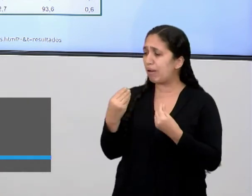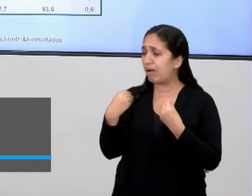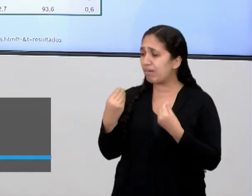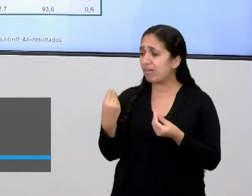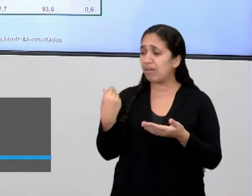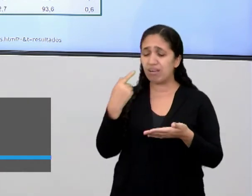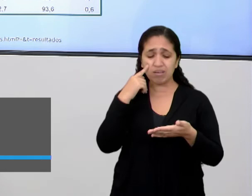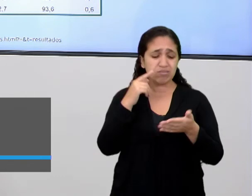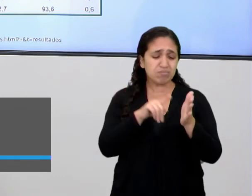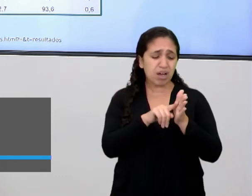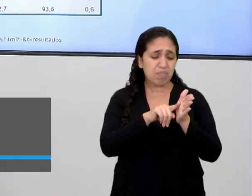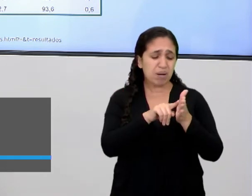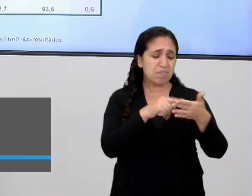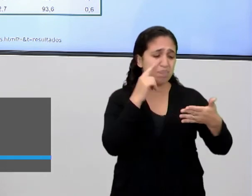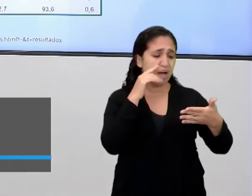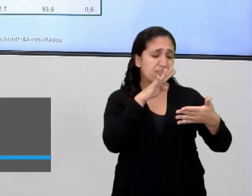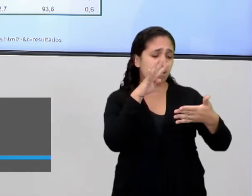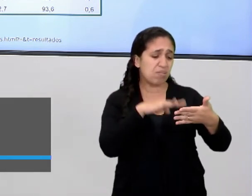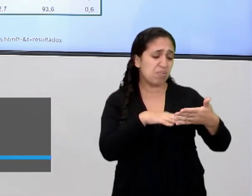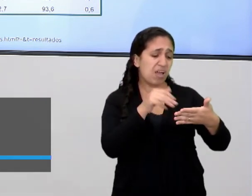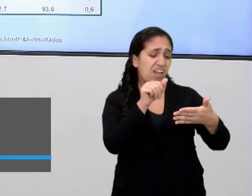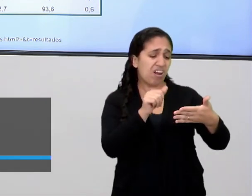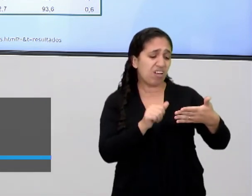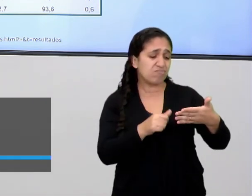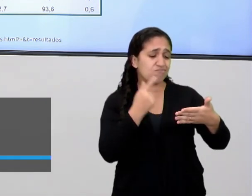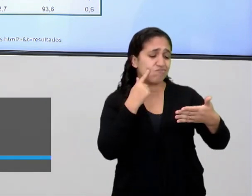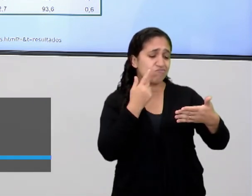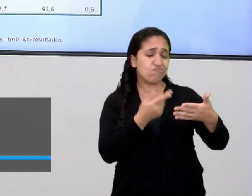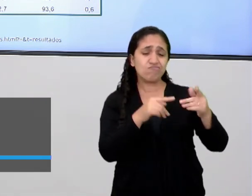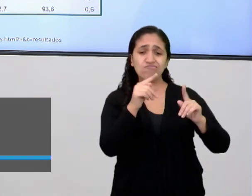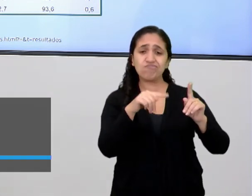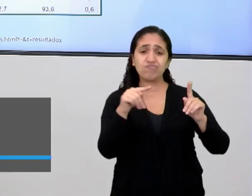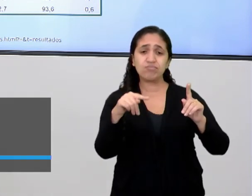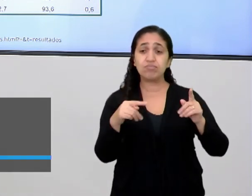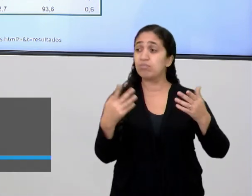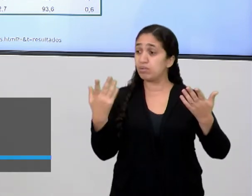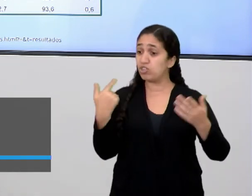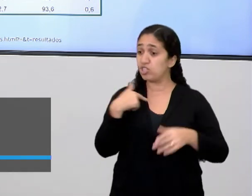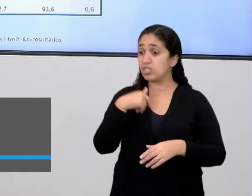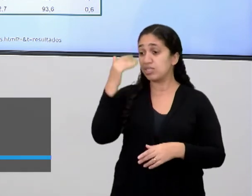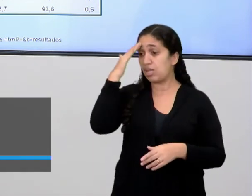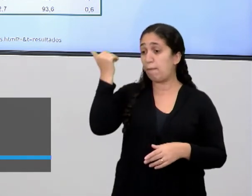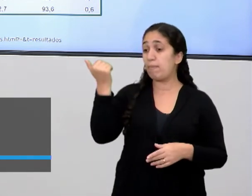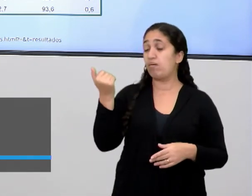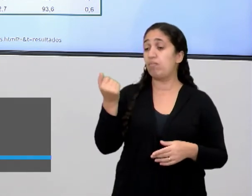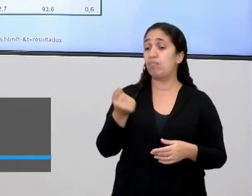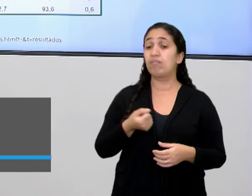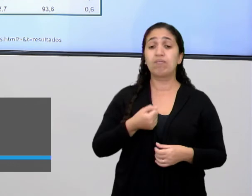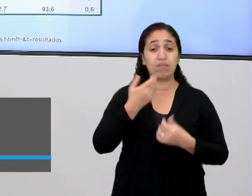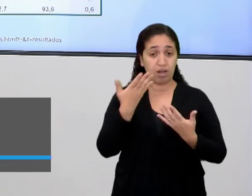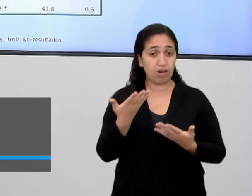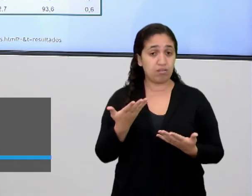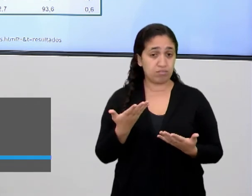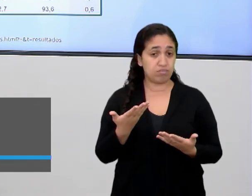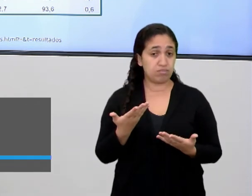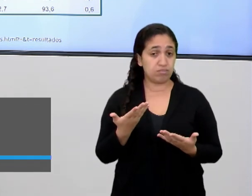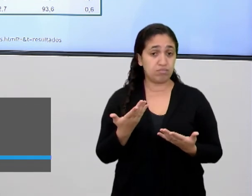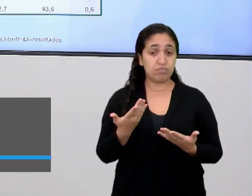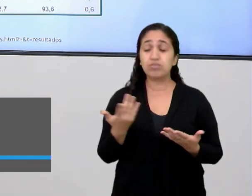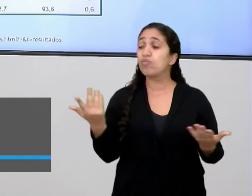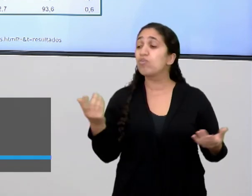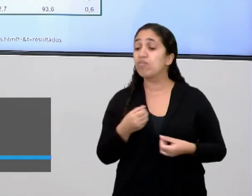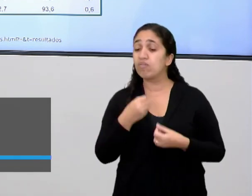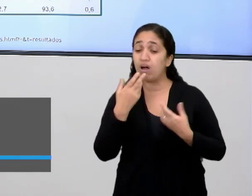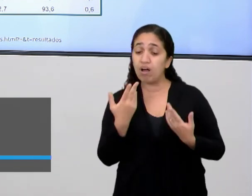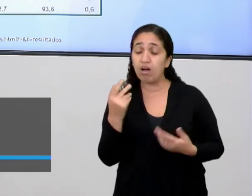ficar analisando tabelas, né, dados, estatísticas, para ter propriedade para falar? Então você vai falar o quê?